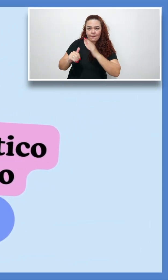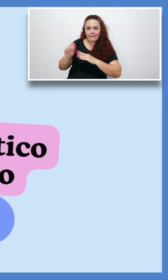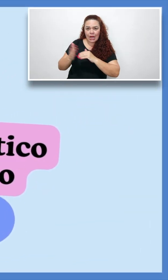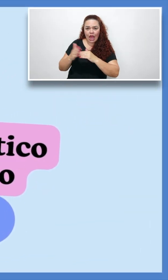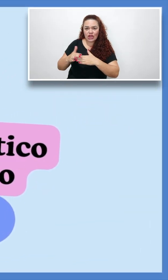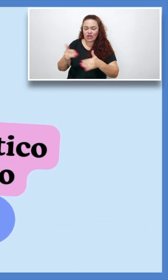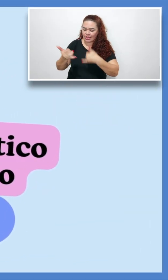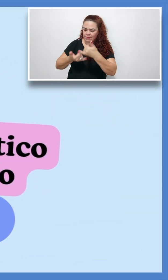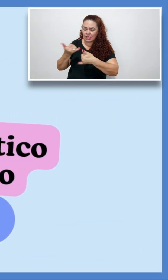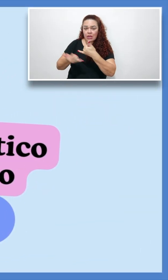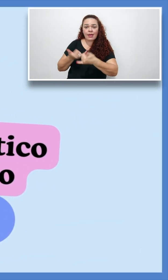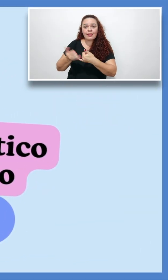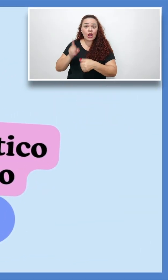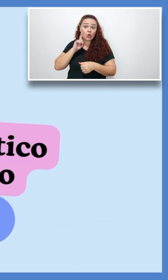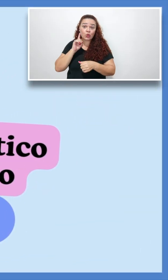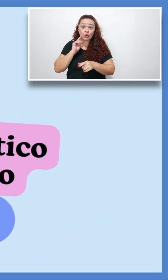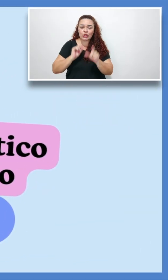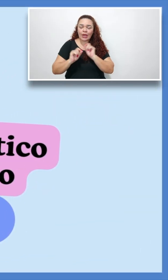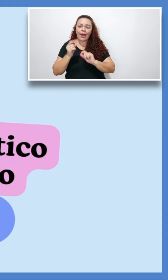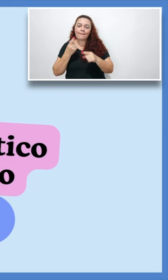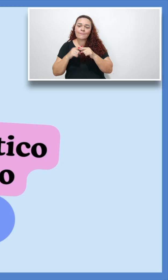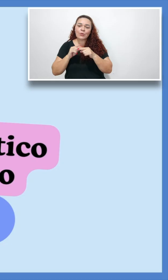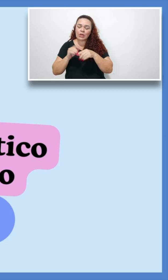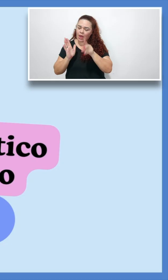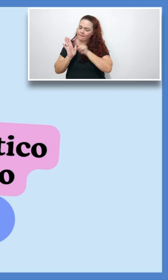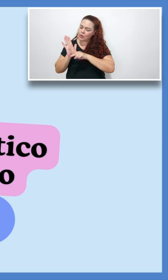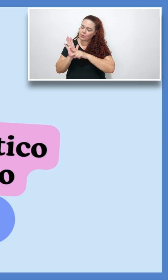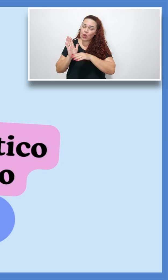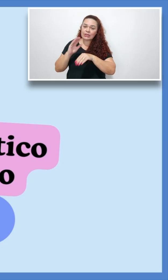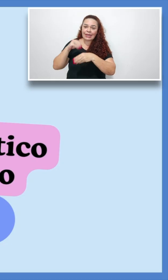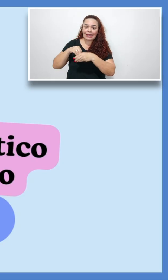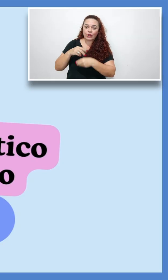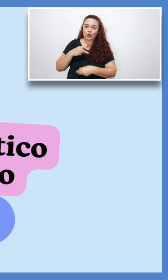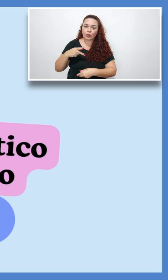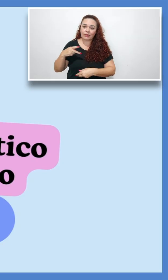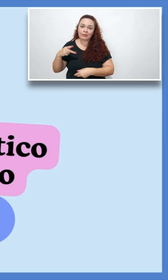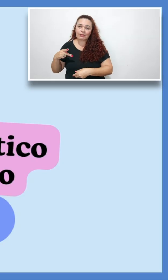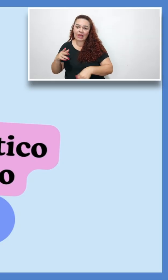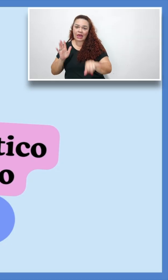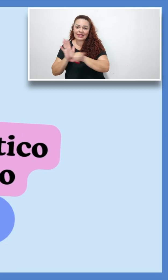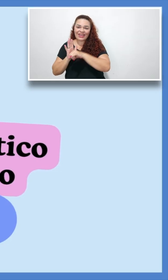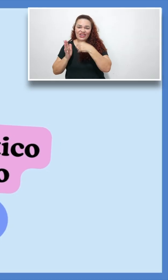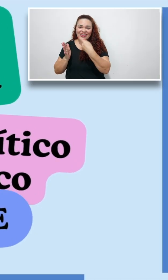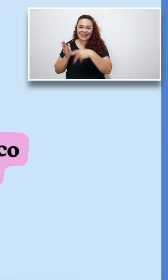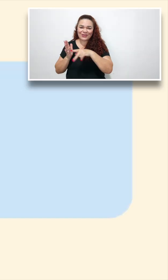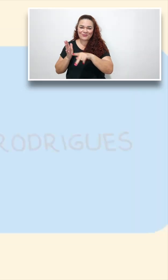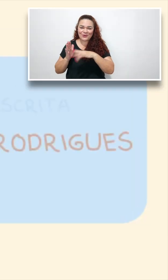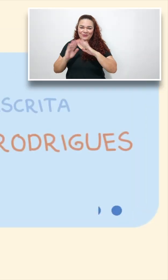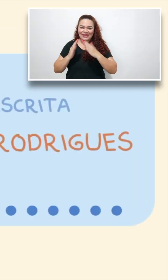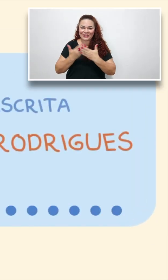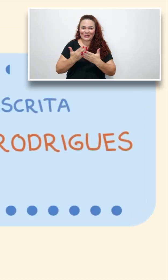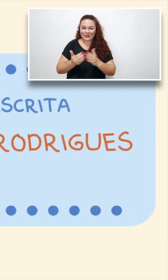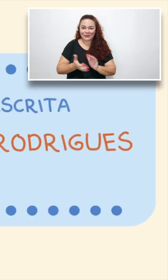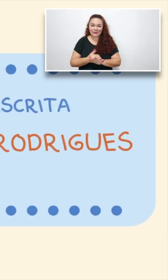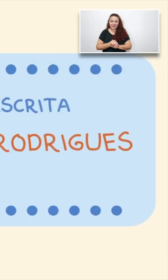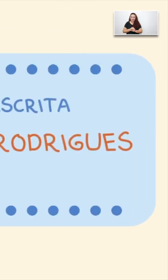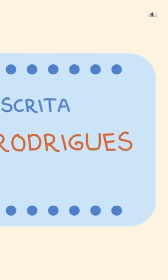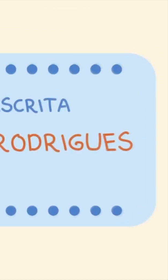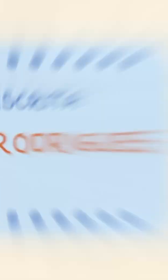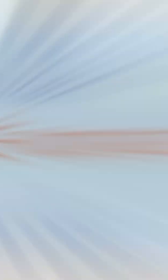são incorporadas nas brincadeiras e no nosso cotidiano. Essa proposta faz parte do nosso PPP e da identidade da nossa escola.